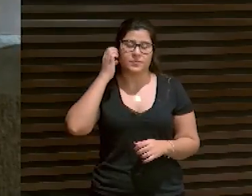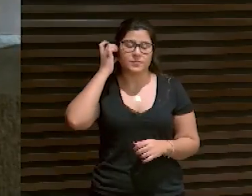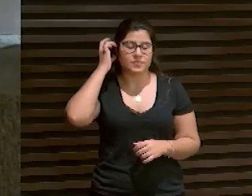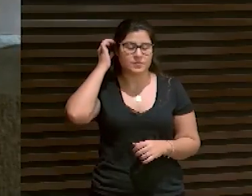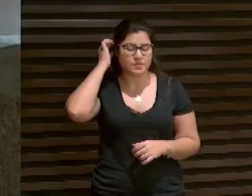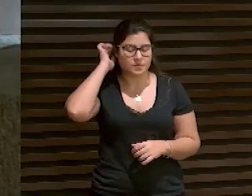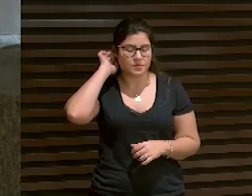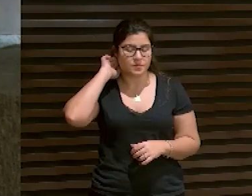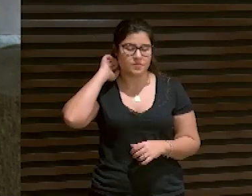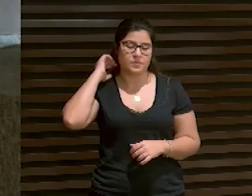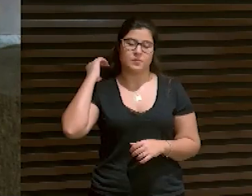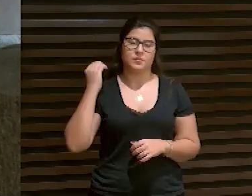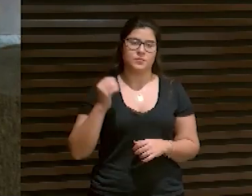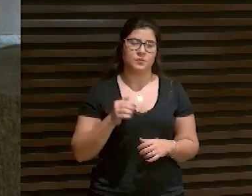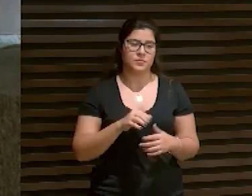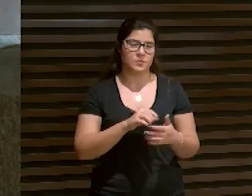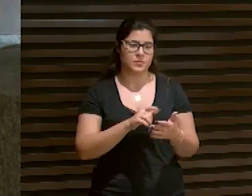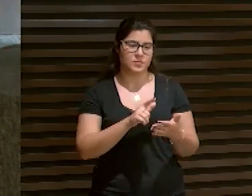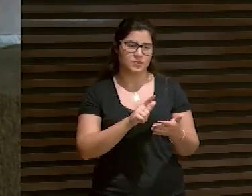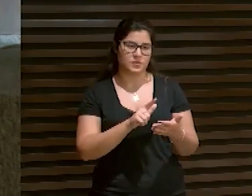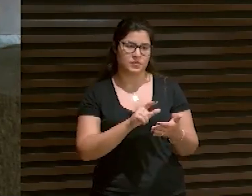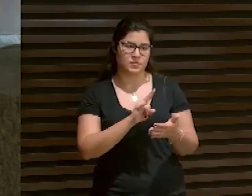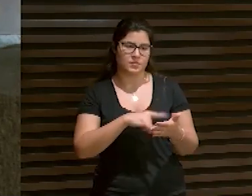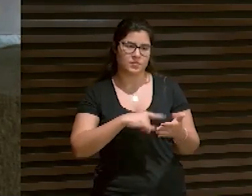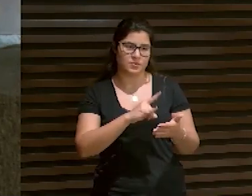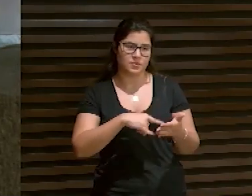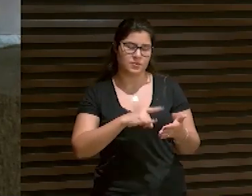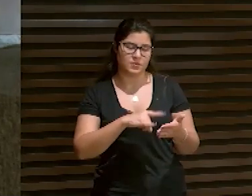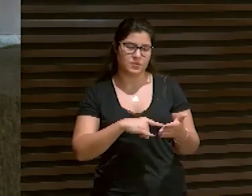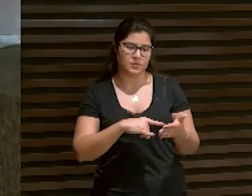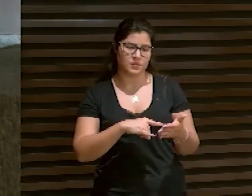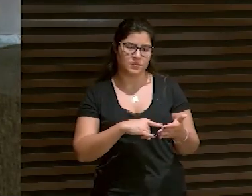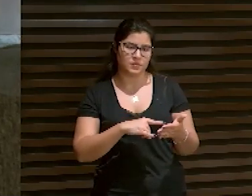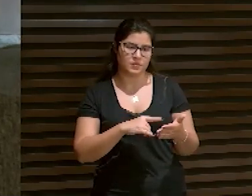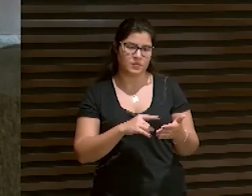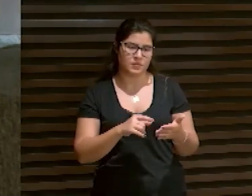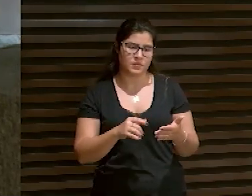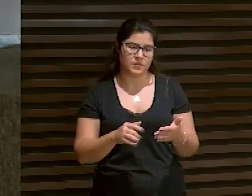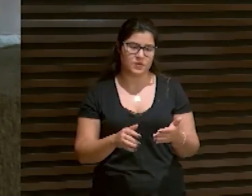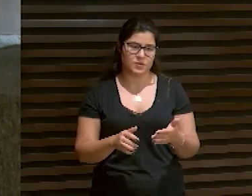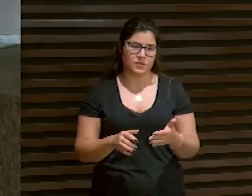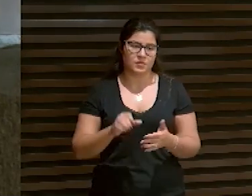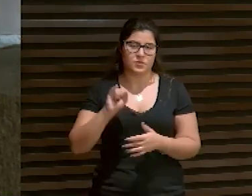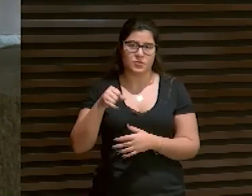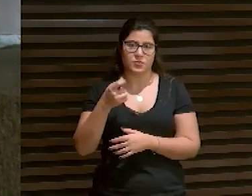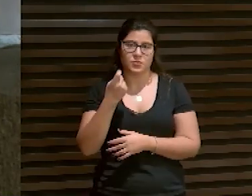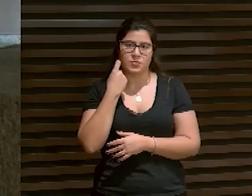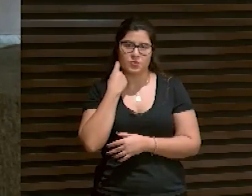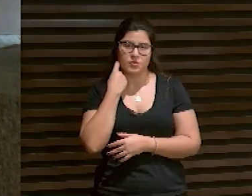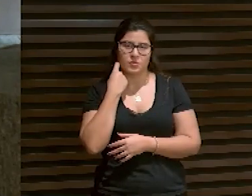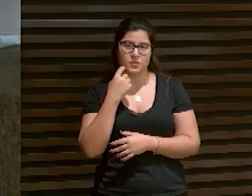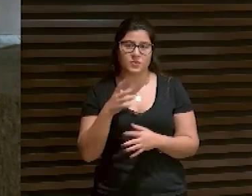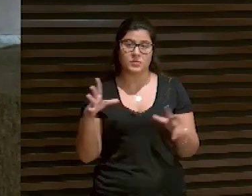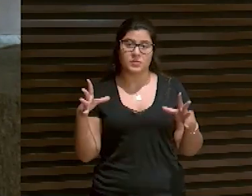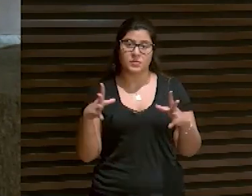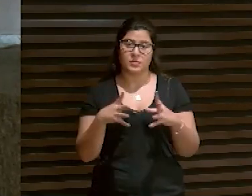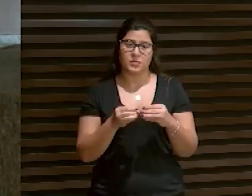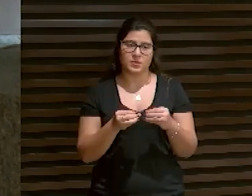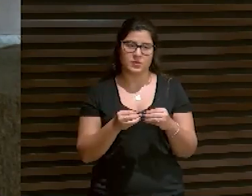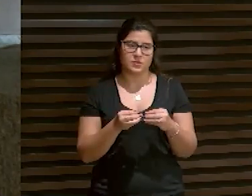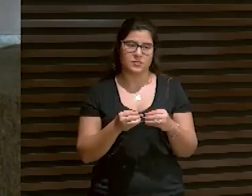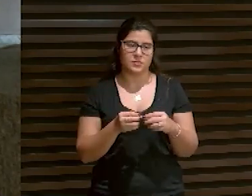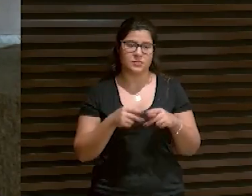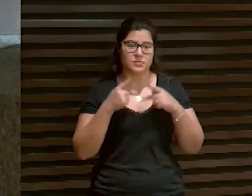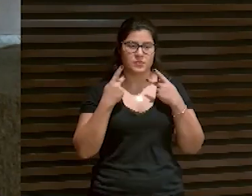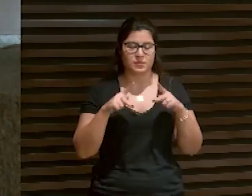é que o boletim que vocês têm em mãos, com o estudo do livro de Jonas, capítulo 4, na verdade é um resumo da pregação. Então,